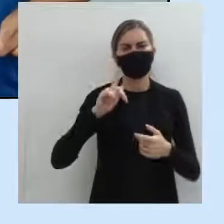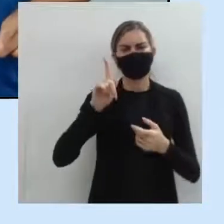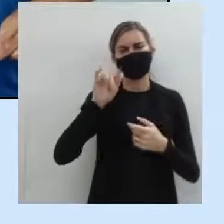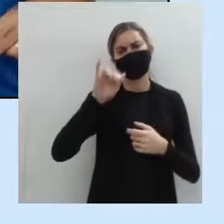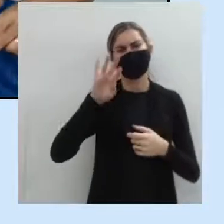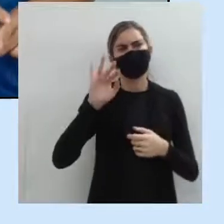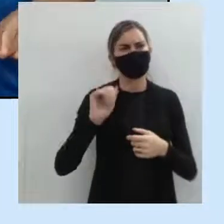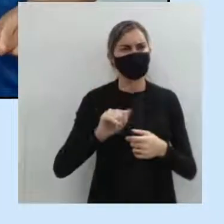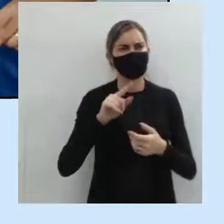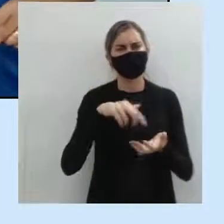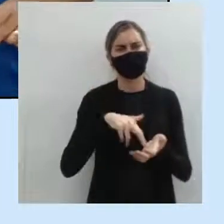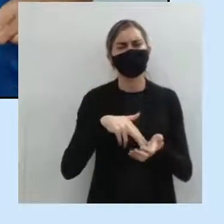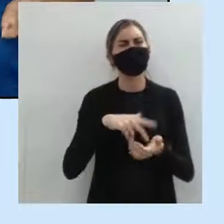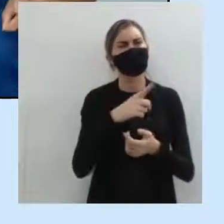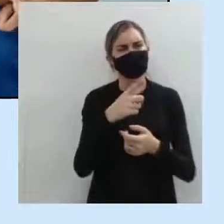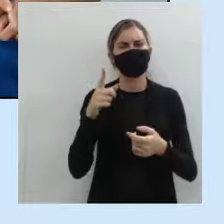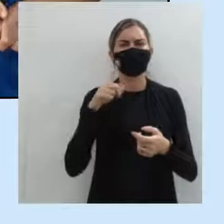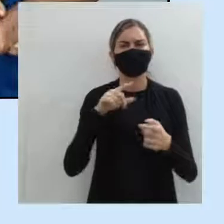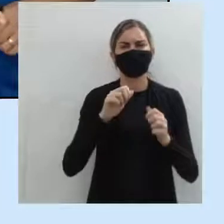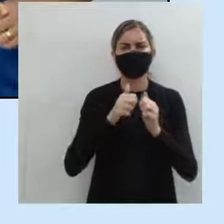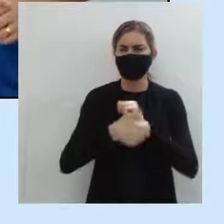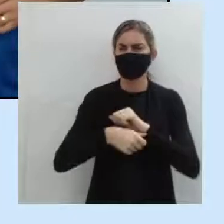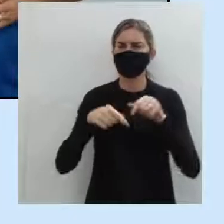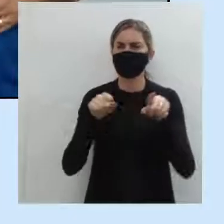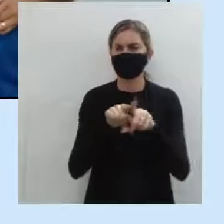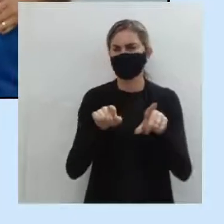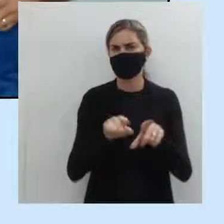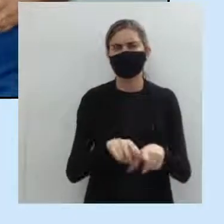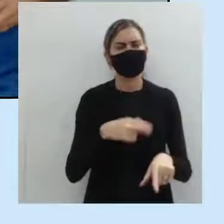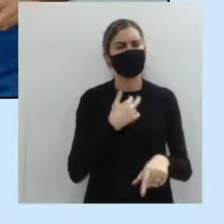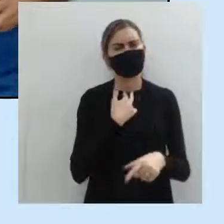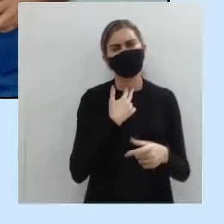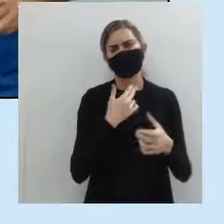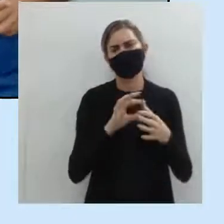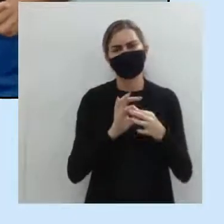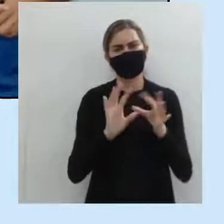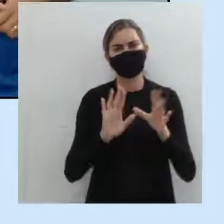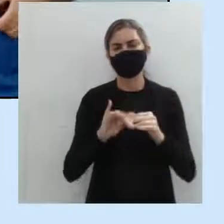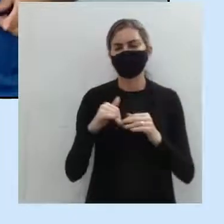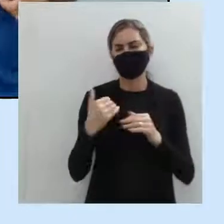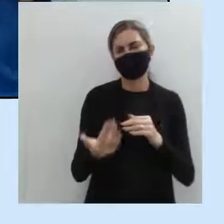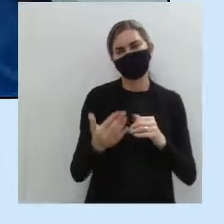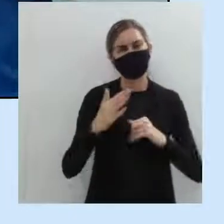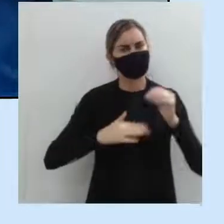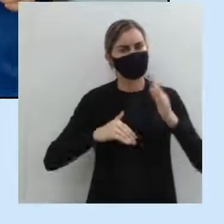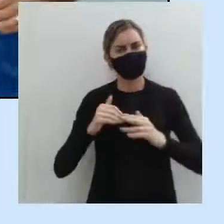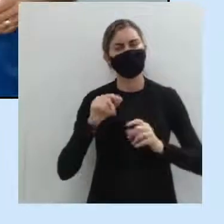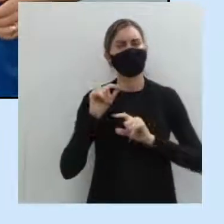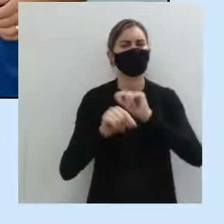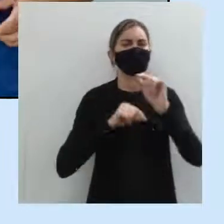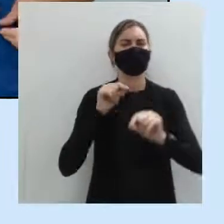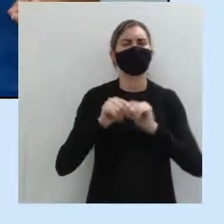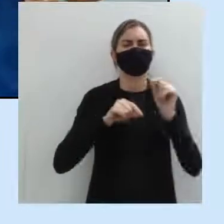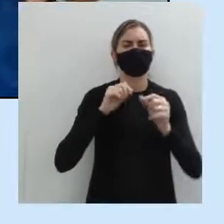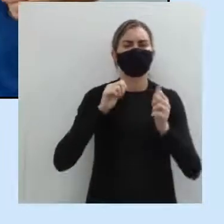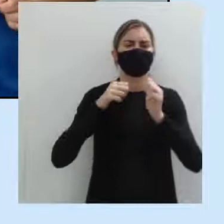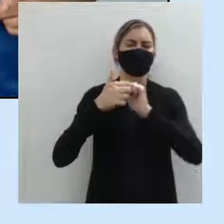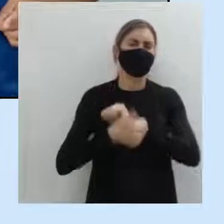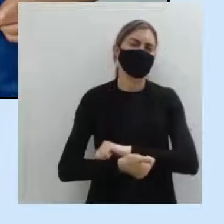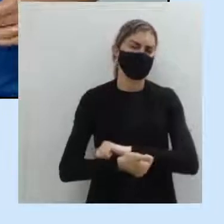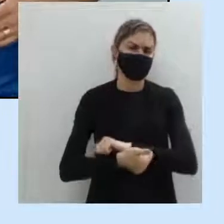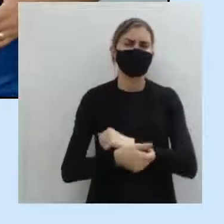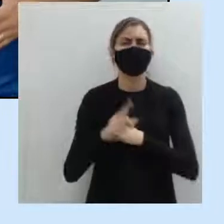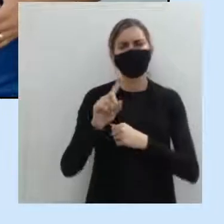o universo do esporte também não poderia deixar de estar fora dessas práticas. E o que é o esporte, gente? É